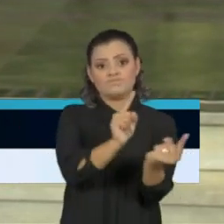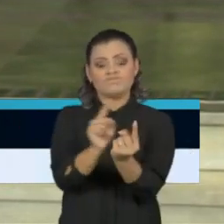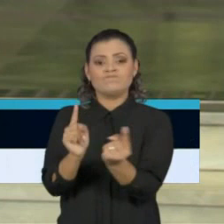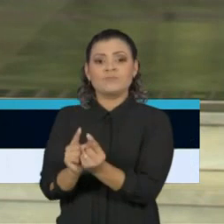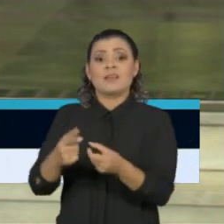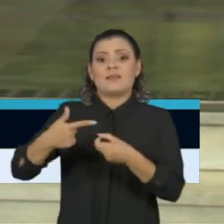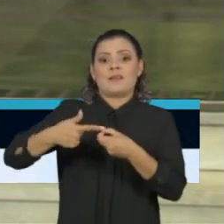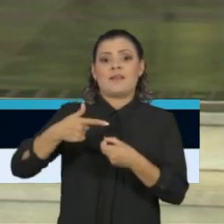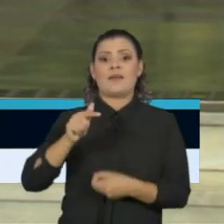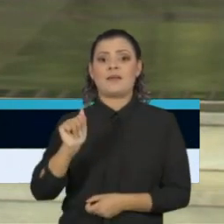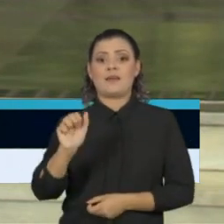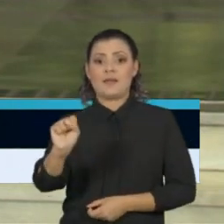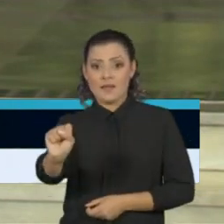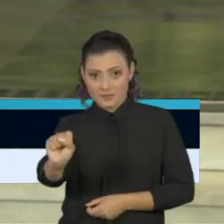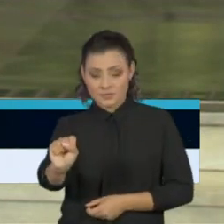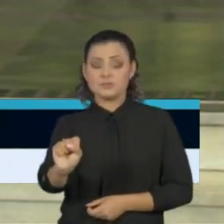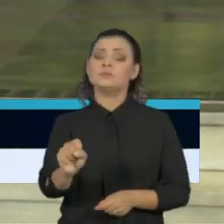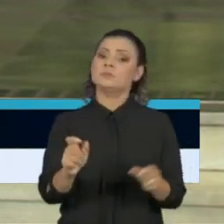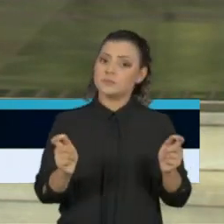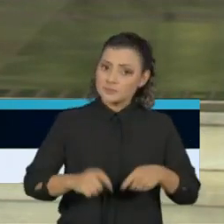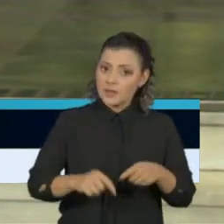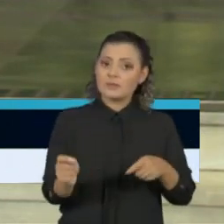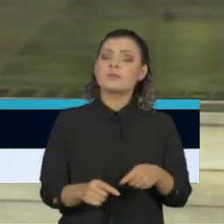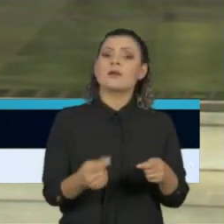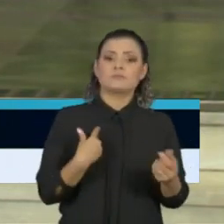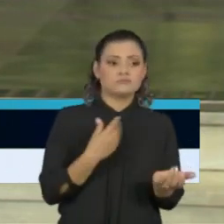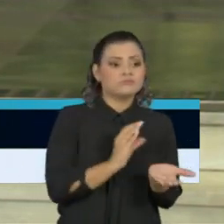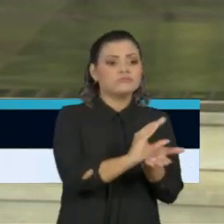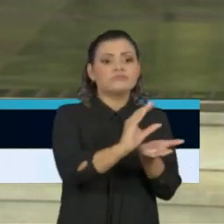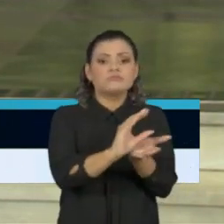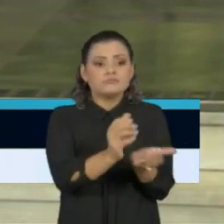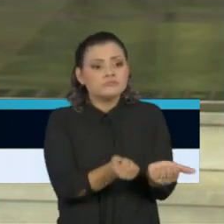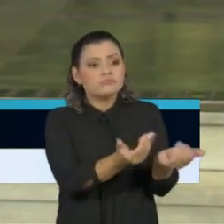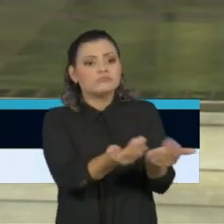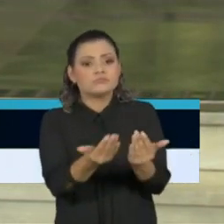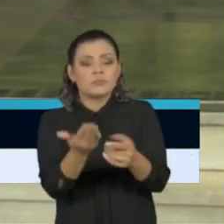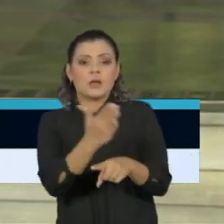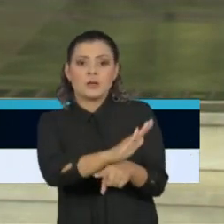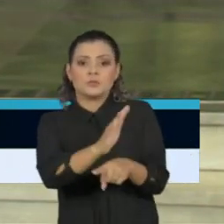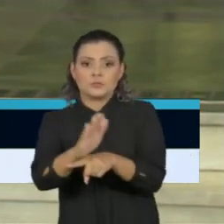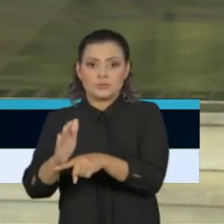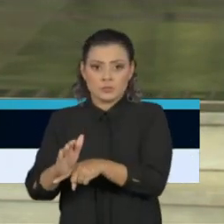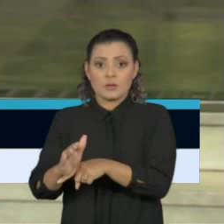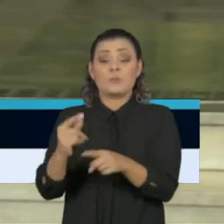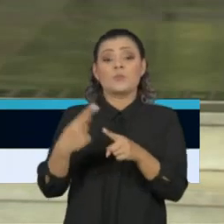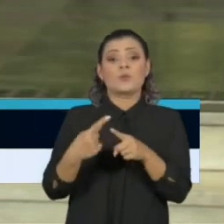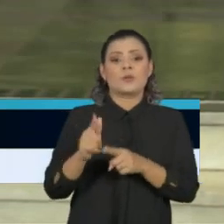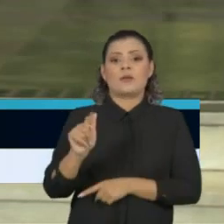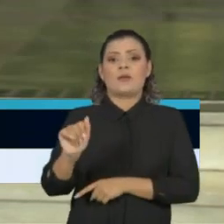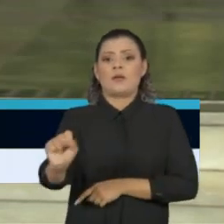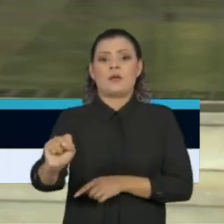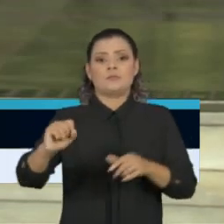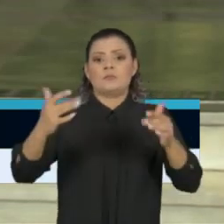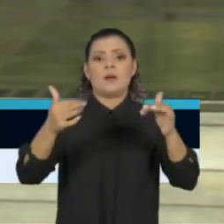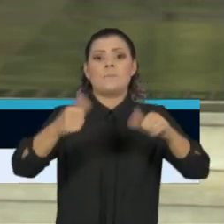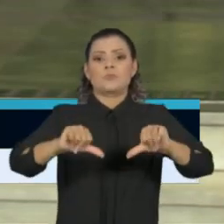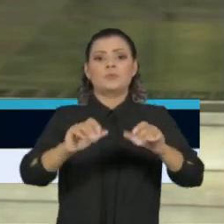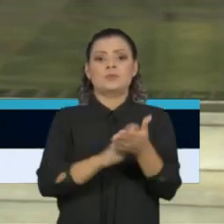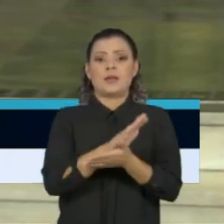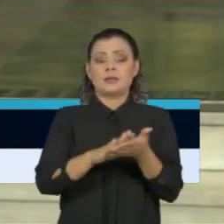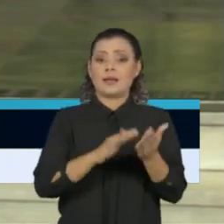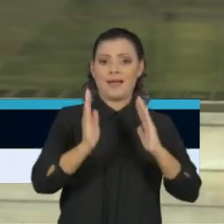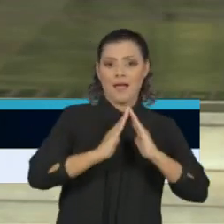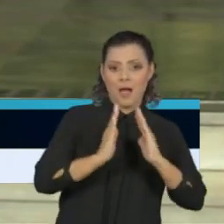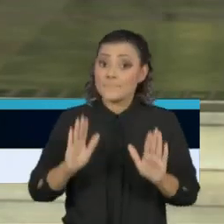natural no Estado de São Paulo, que tem a suspensão do corte de gás, seja residencial,